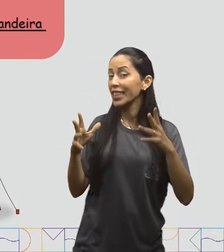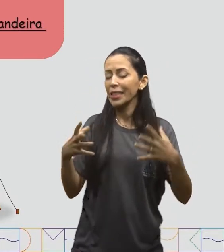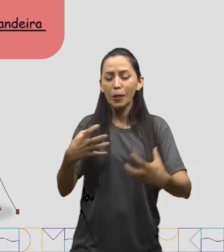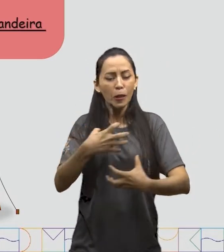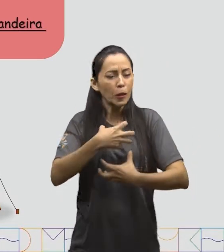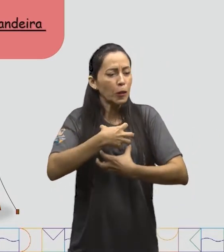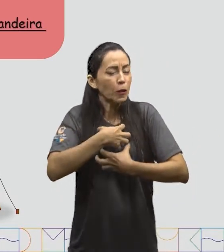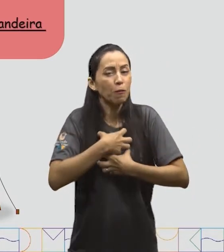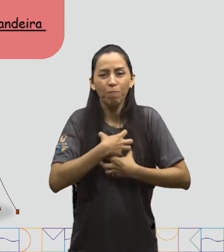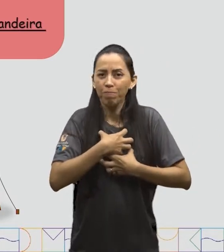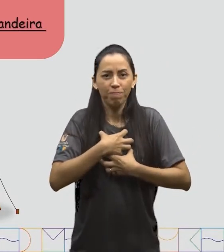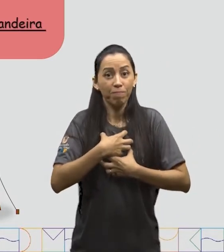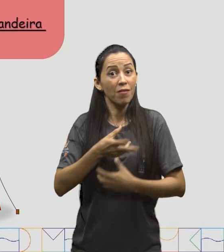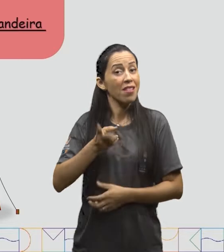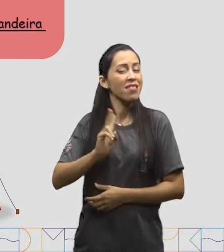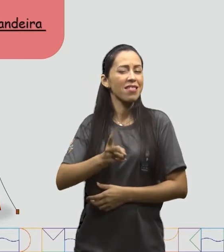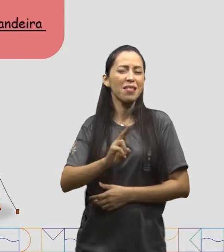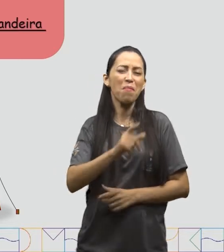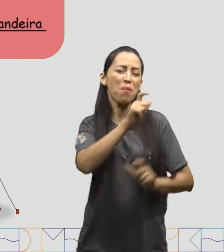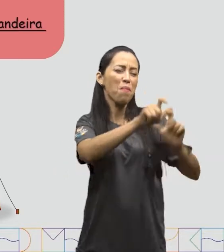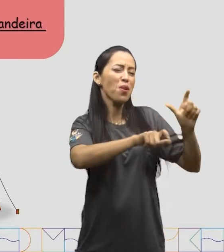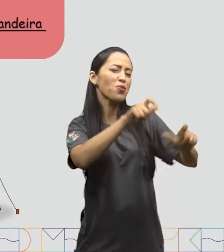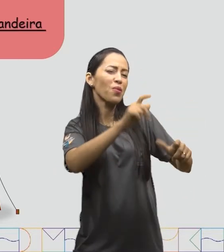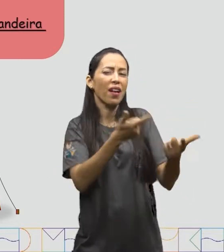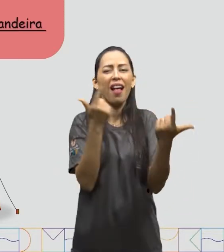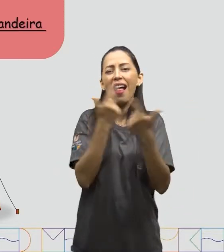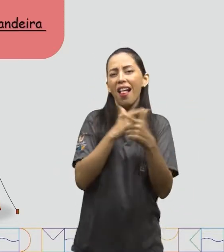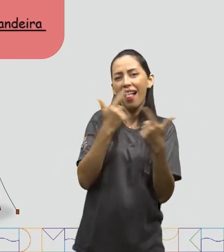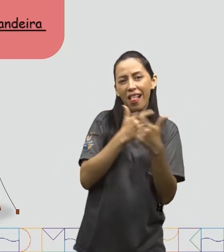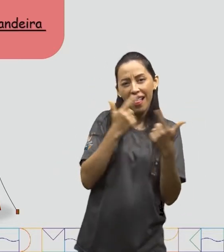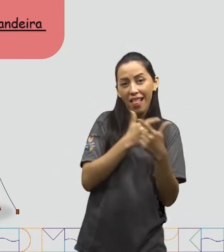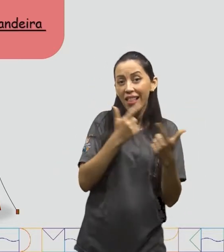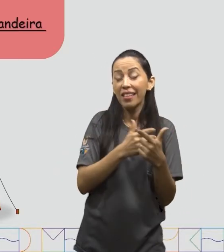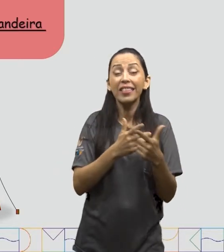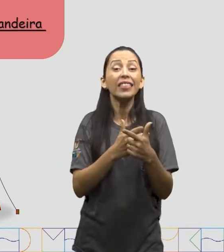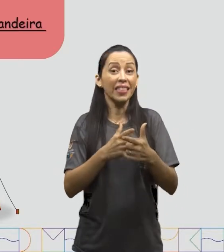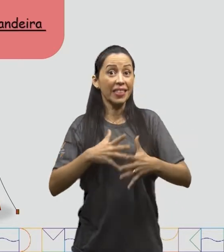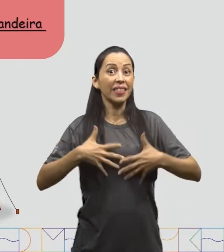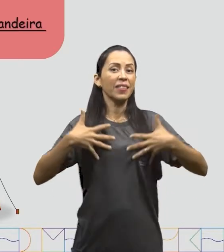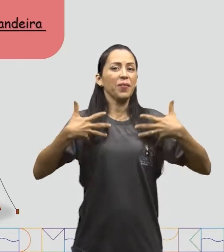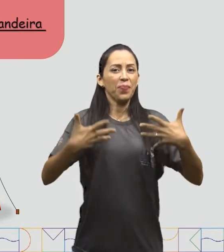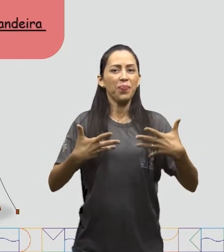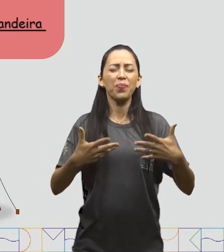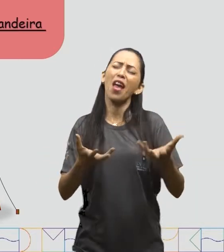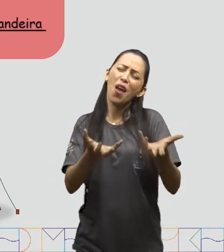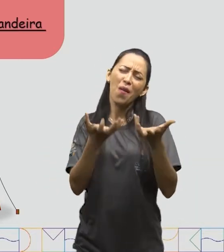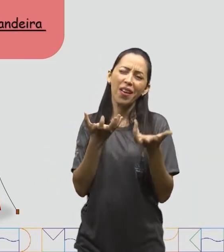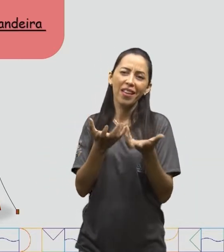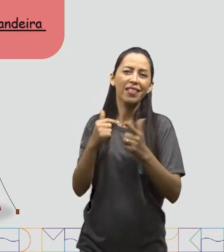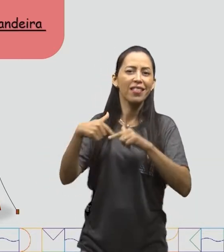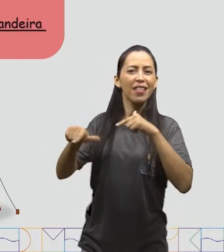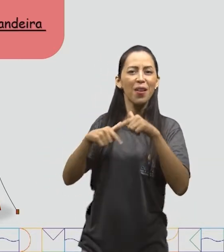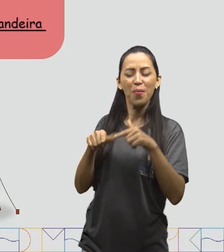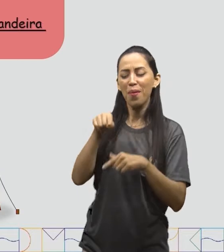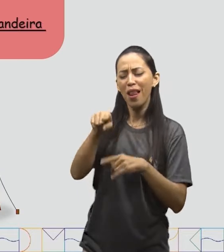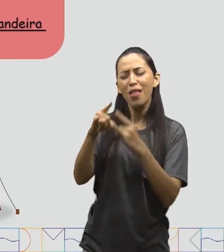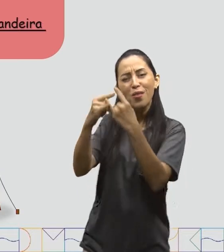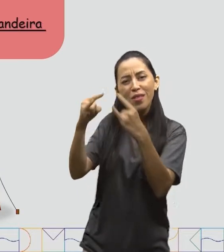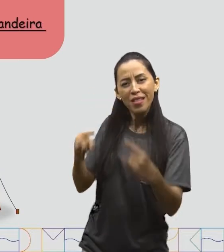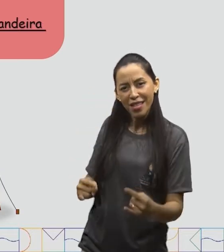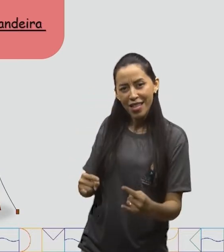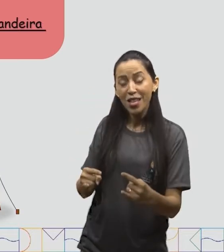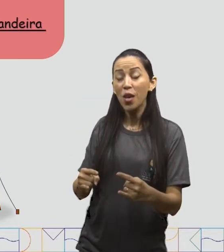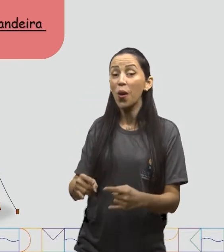toda aquela vibração. Sempre novas gargalhadas, sempre mais animação. Eu queria ser de